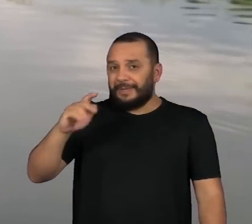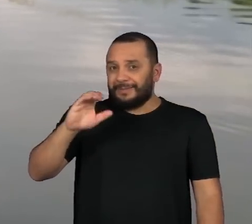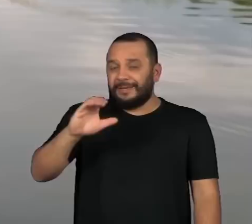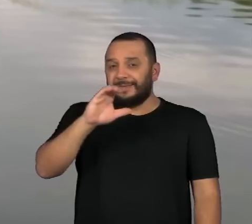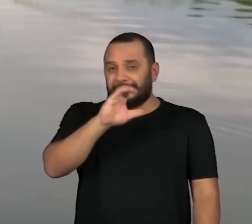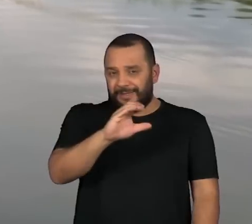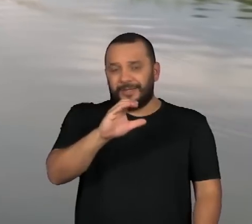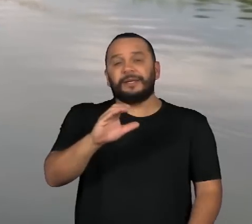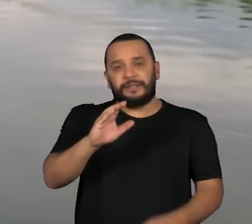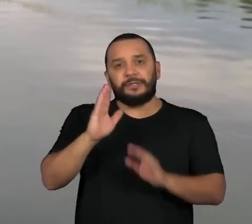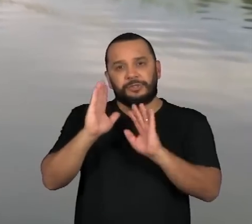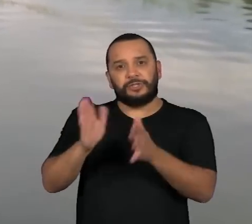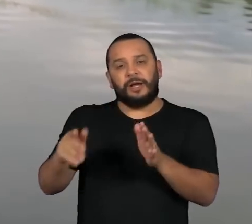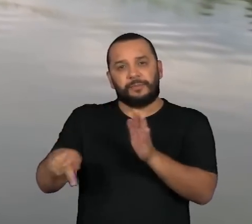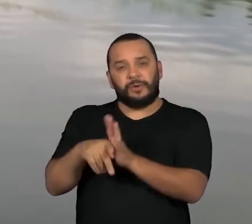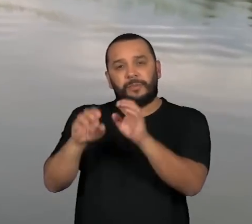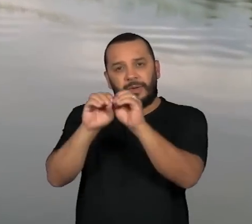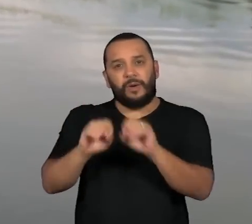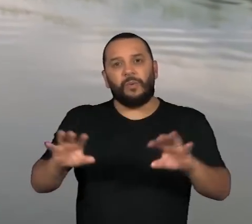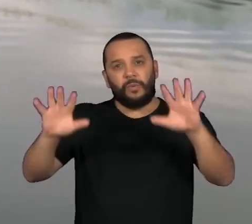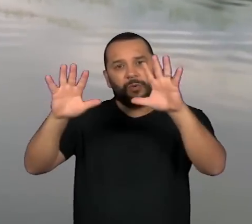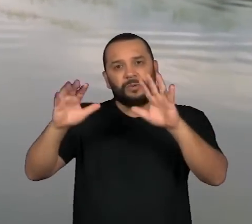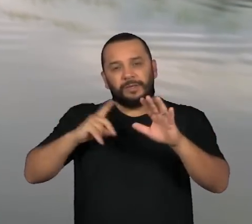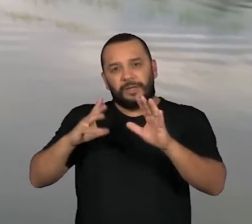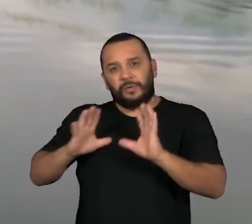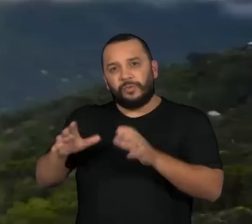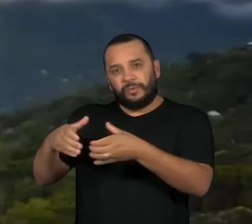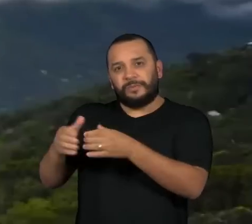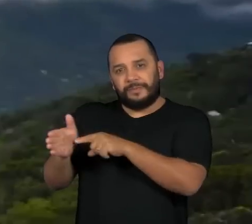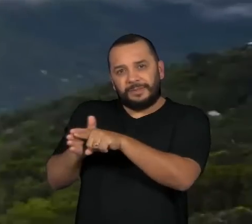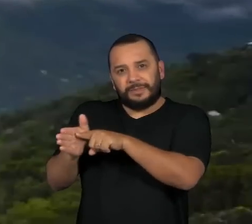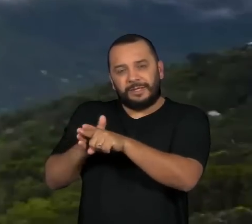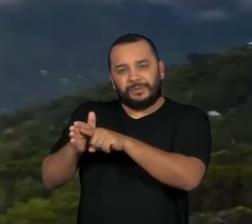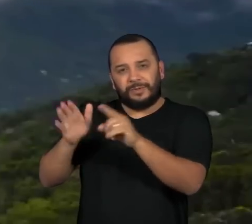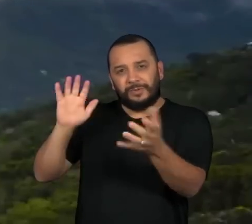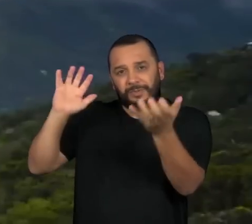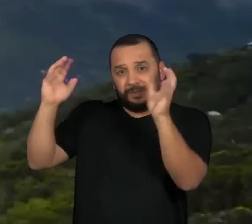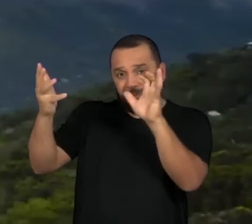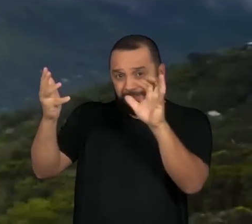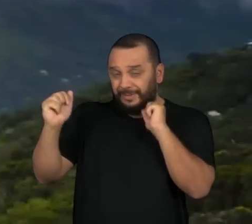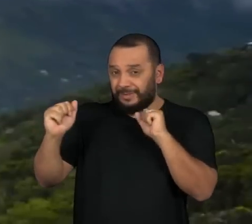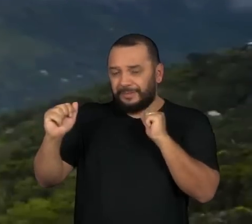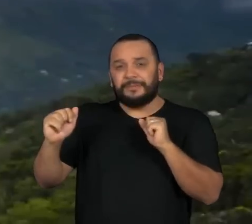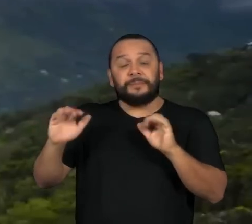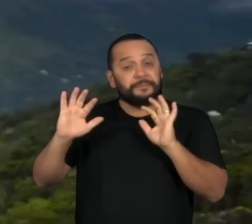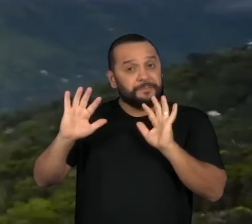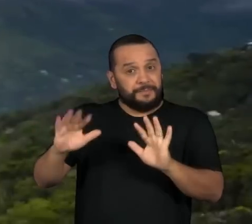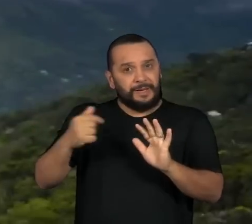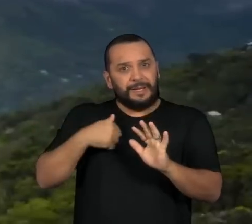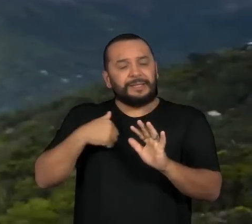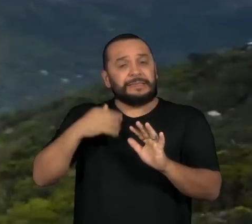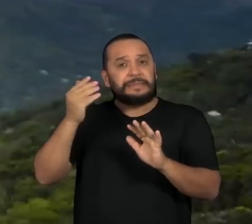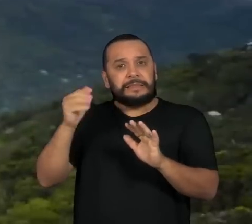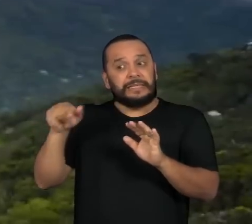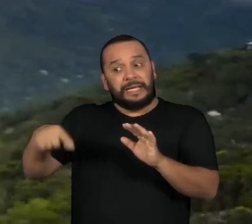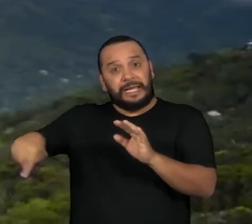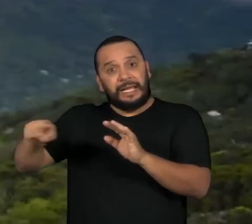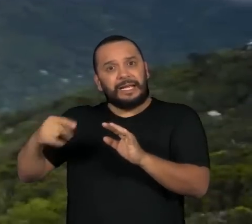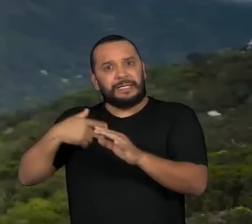painel internacional da ONU que reúne os pesquisadores do clima. Mas a projeção com esse modelo é